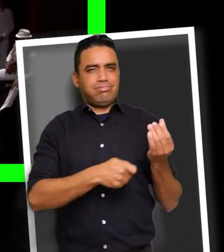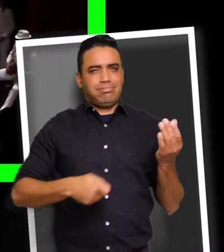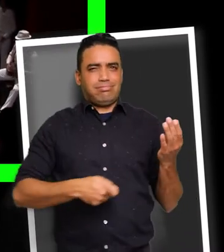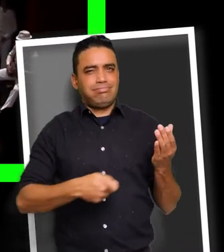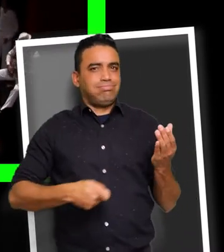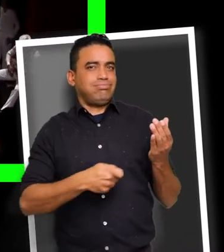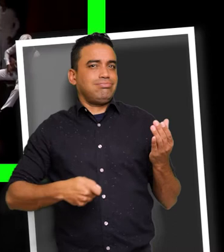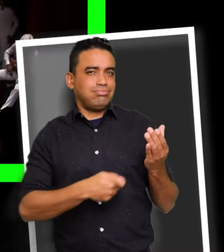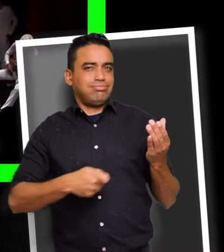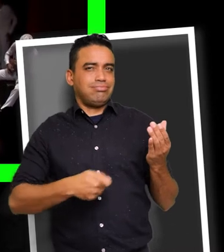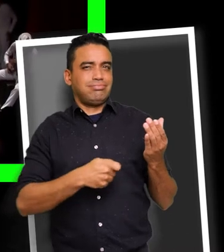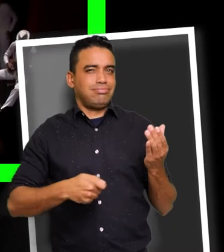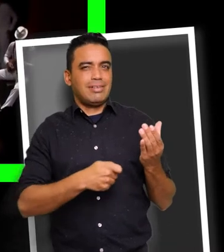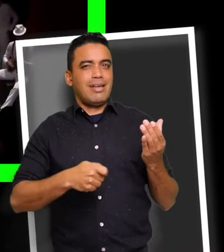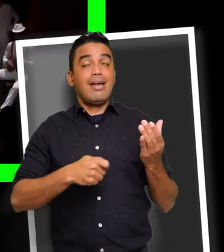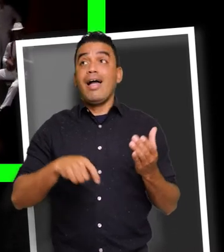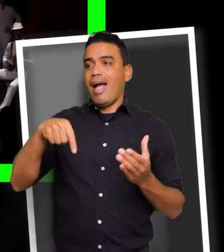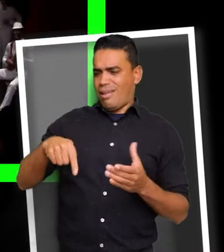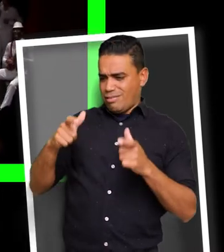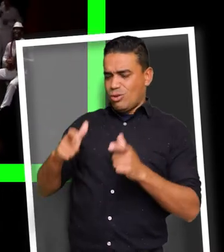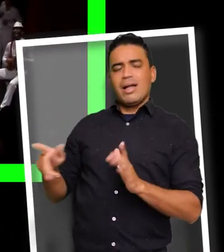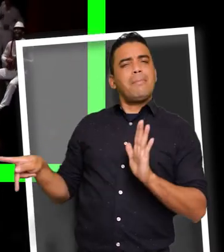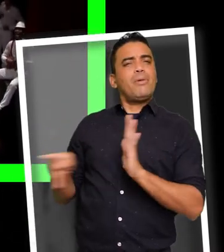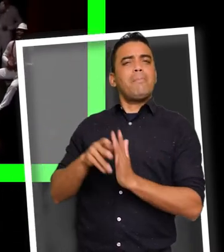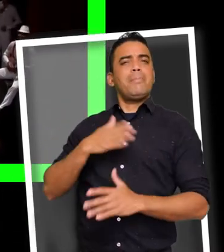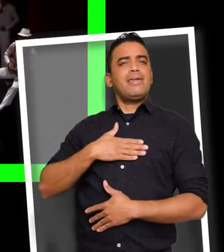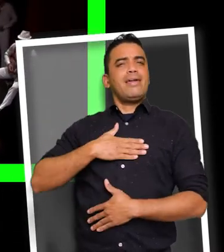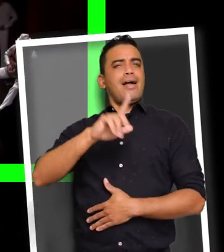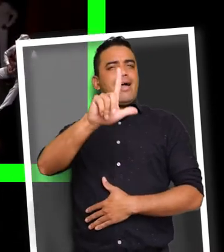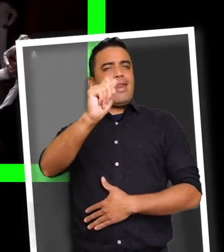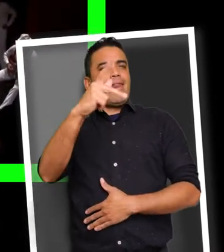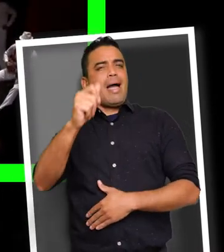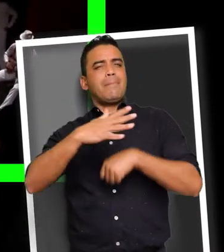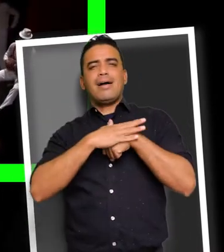voltou. Essa é a minha lapa querida.